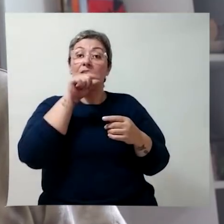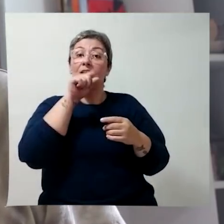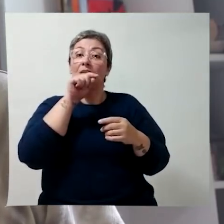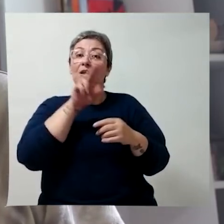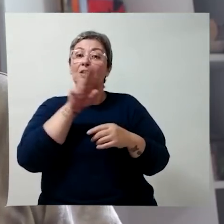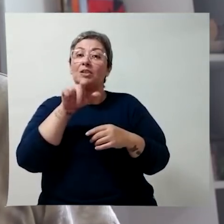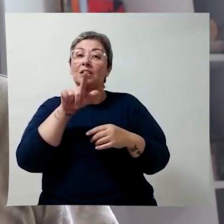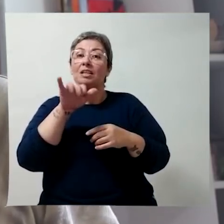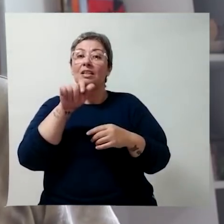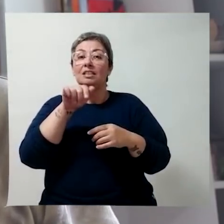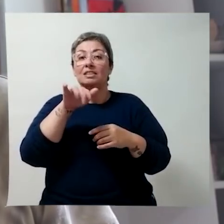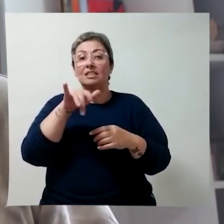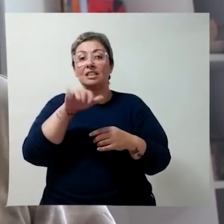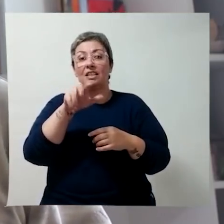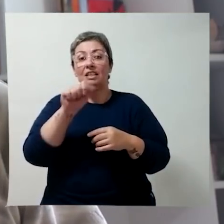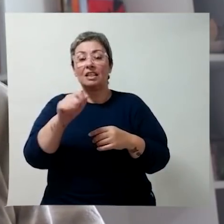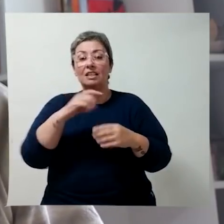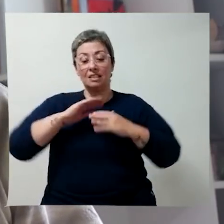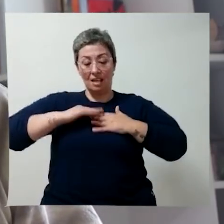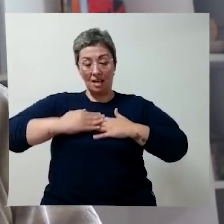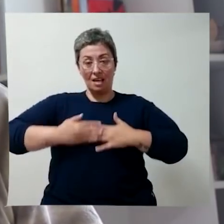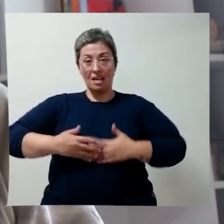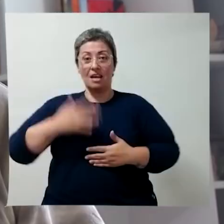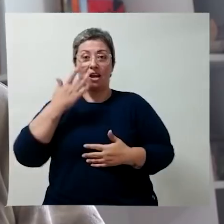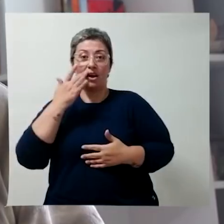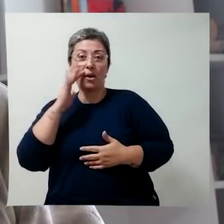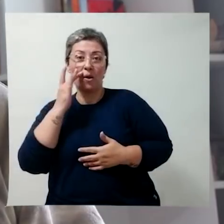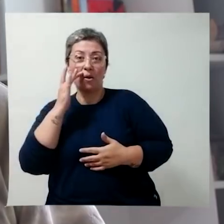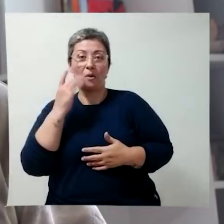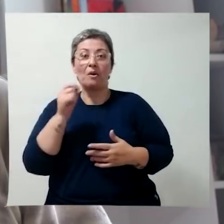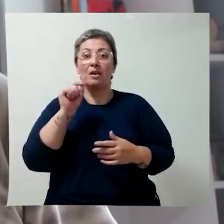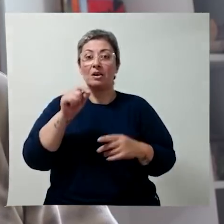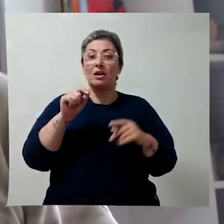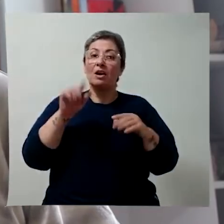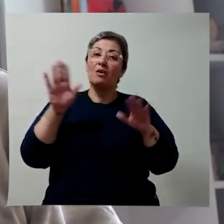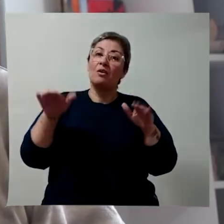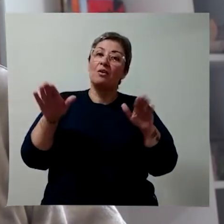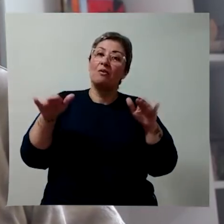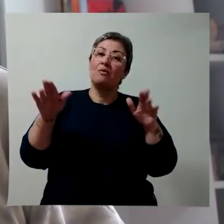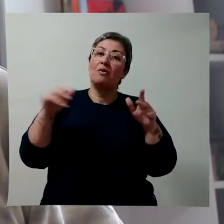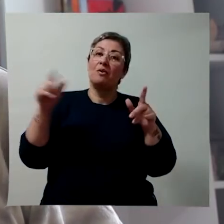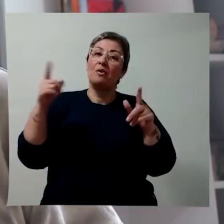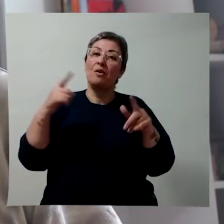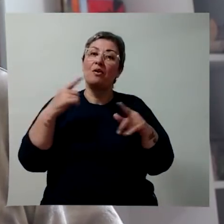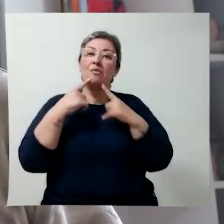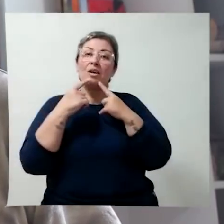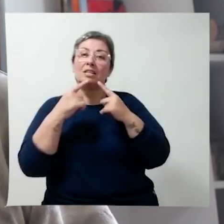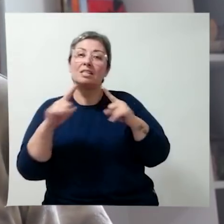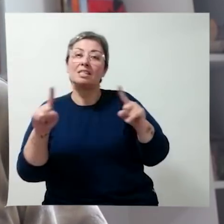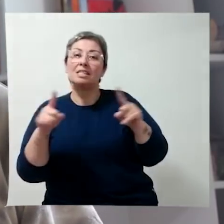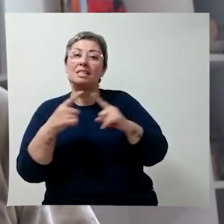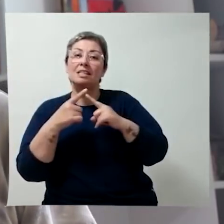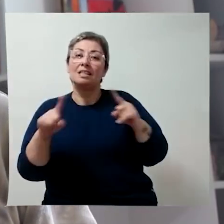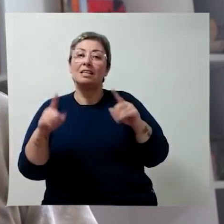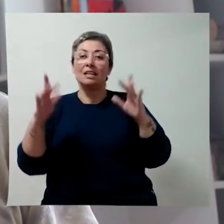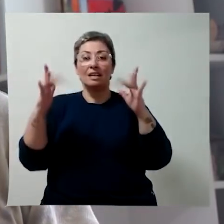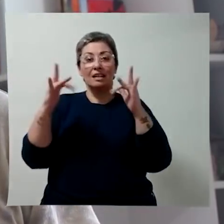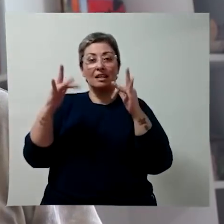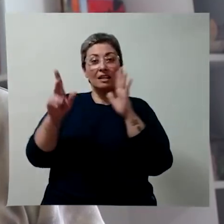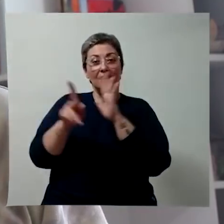a laranjeira tem o peito dourado, vou a cantar canção pros